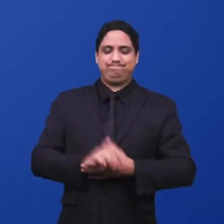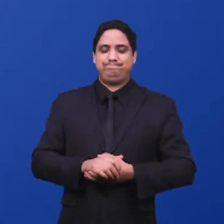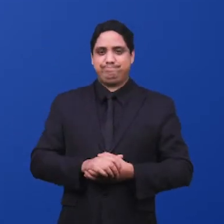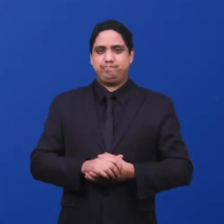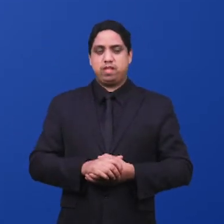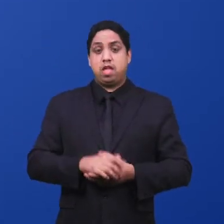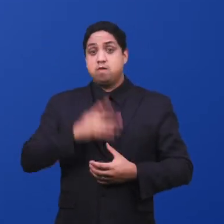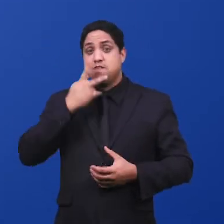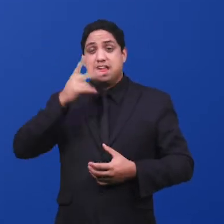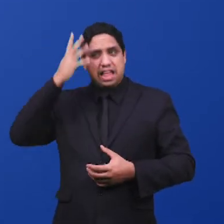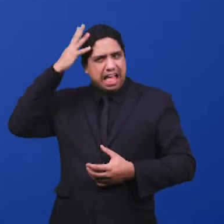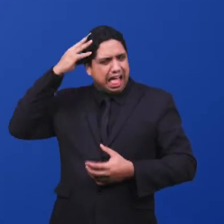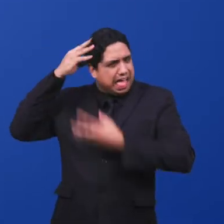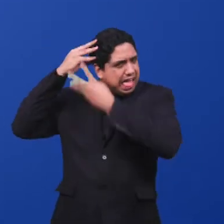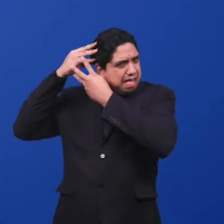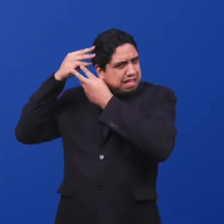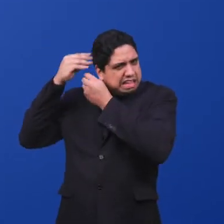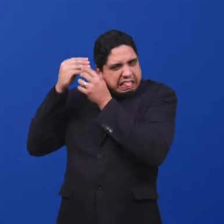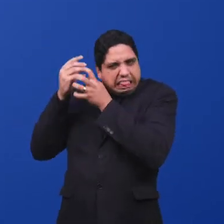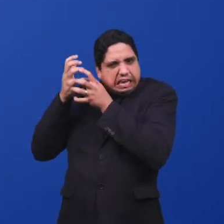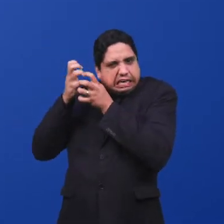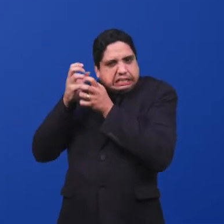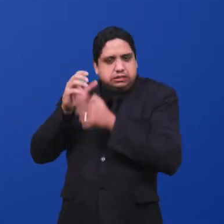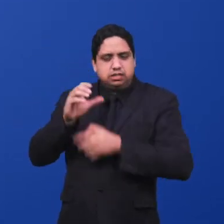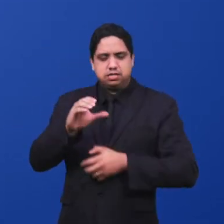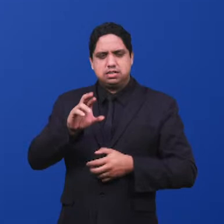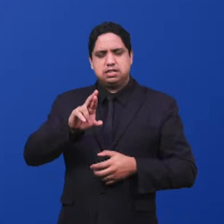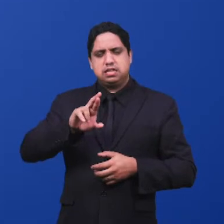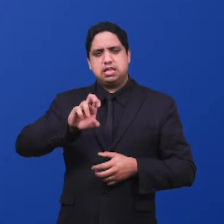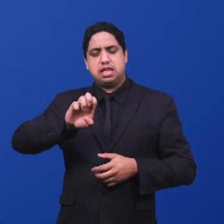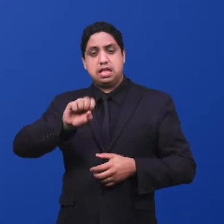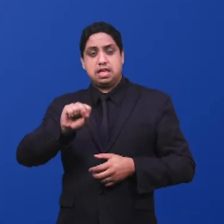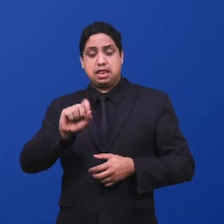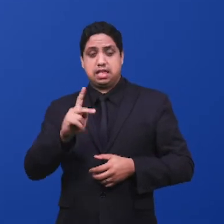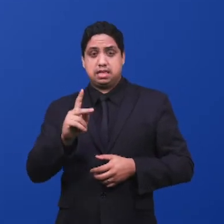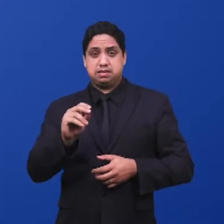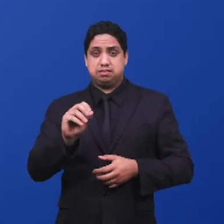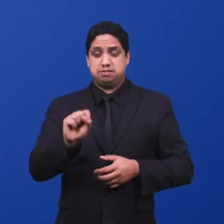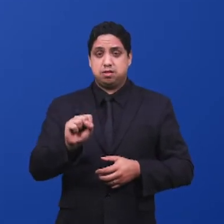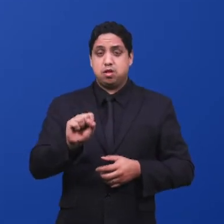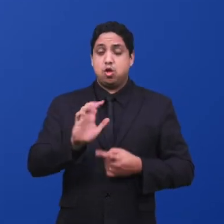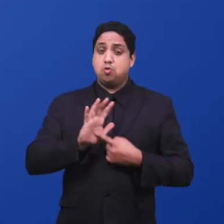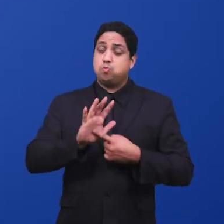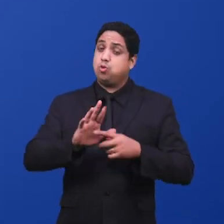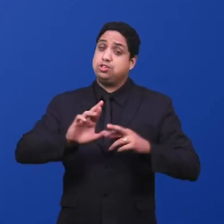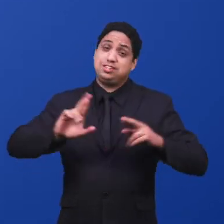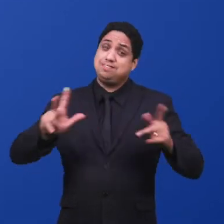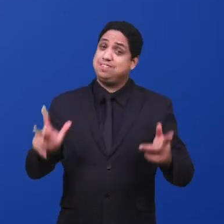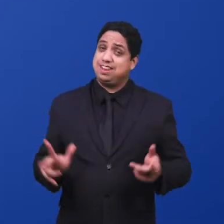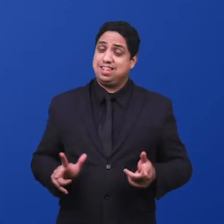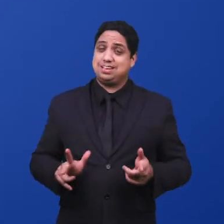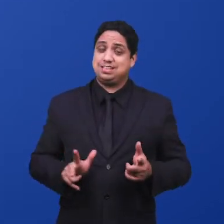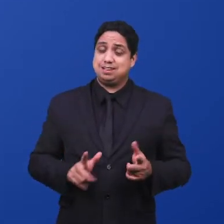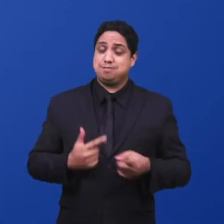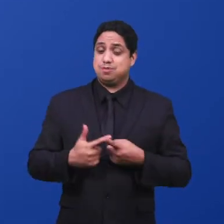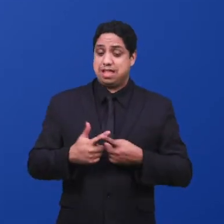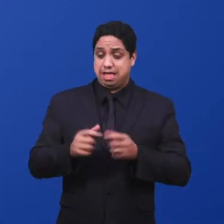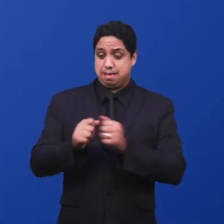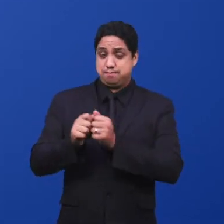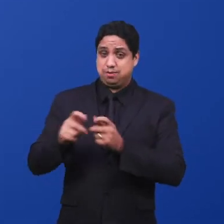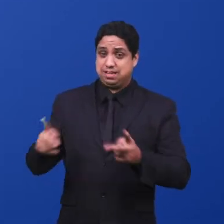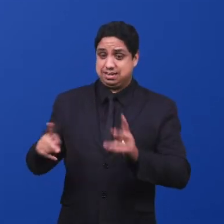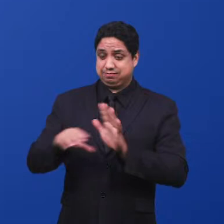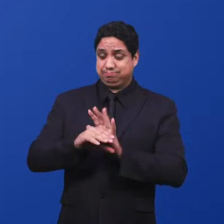são crespos, essa descrição é diferente da que se vê em Apocalipse, capítulo 1,